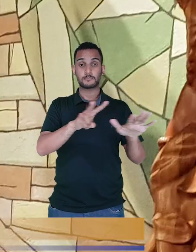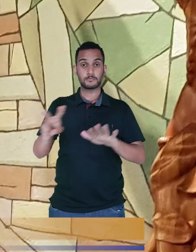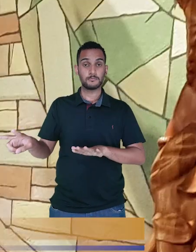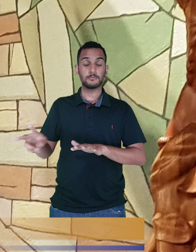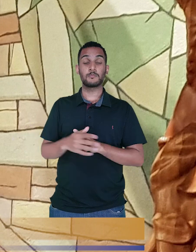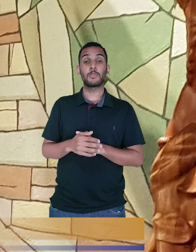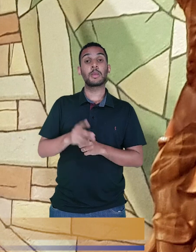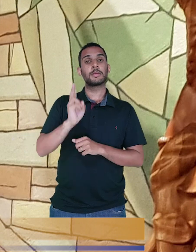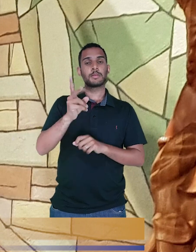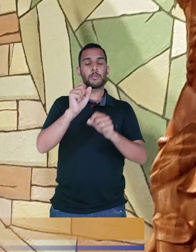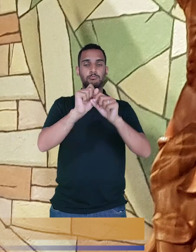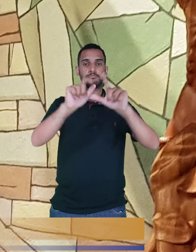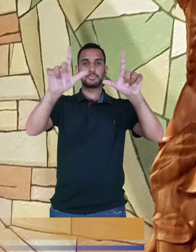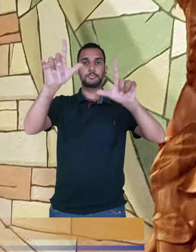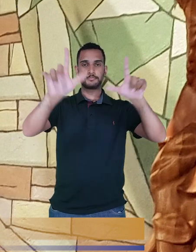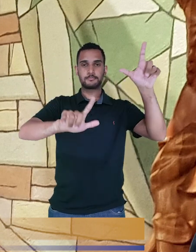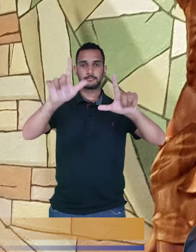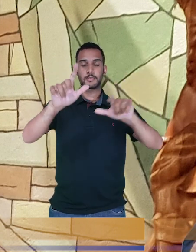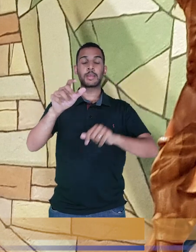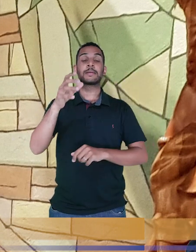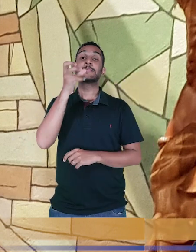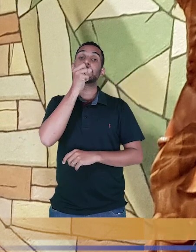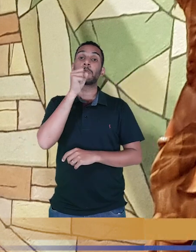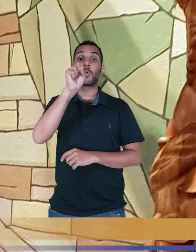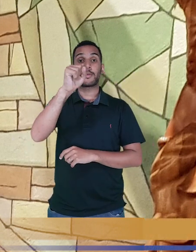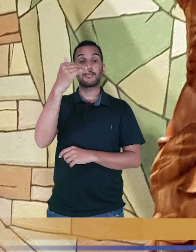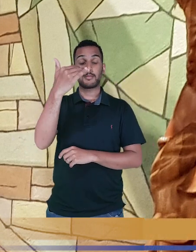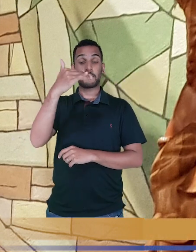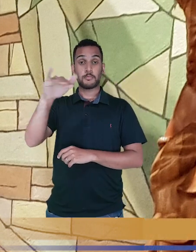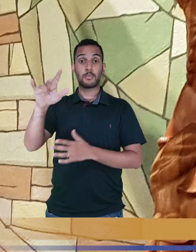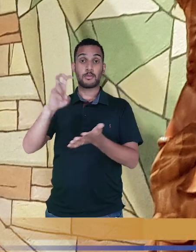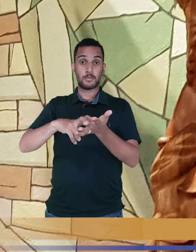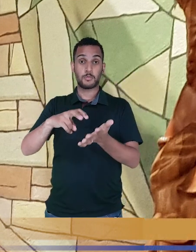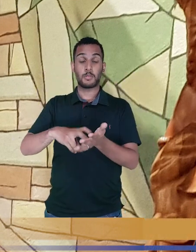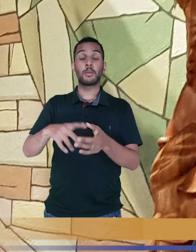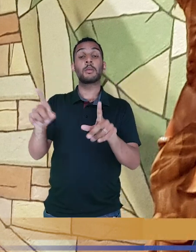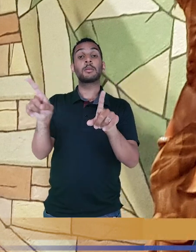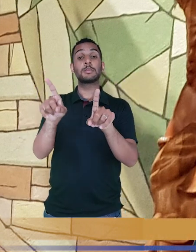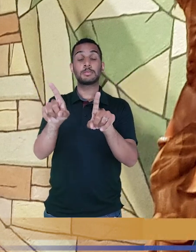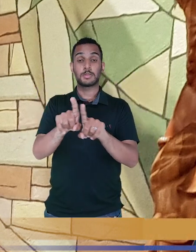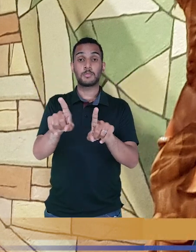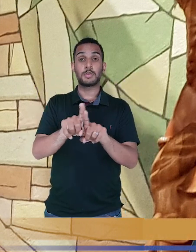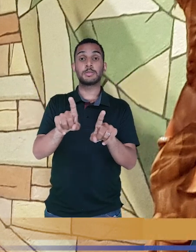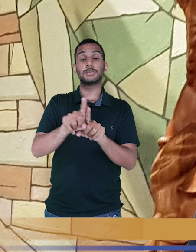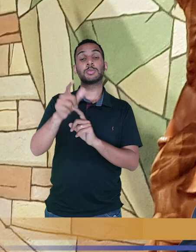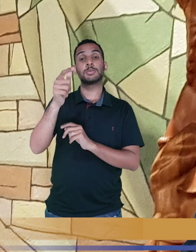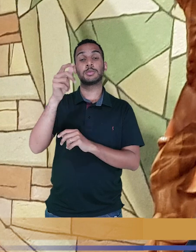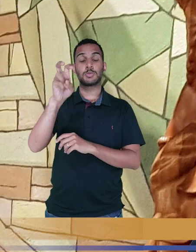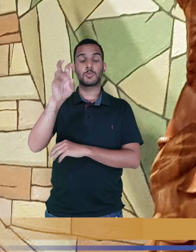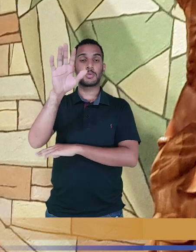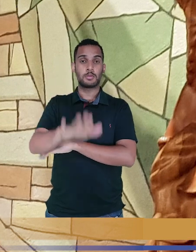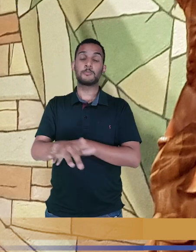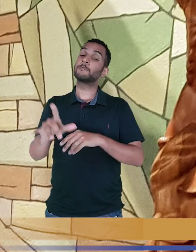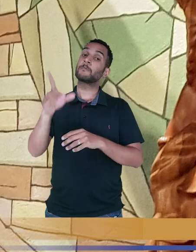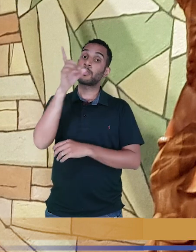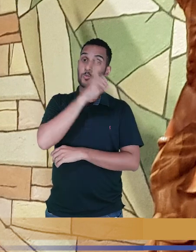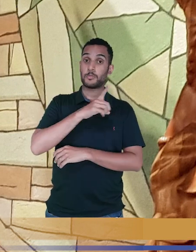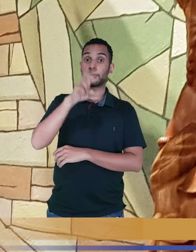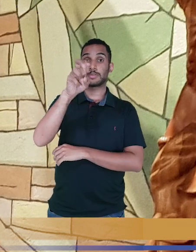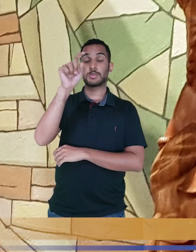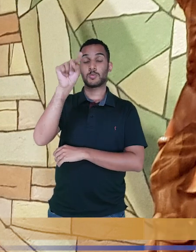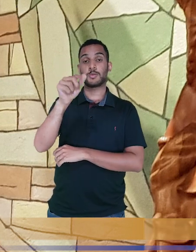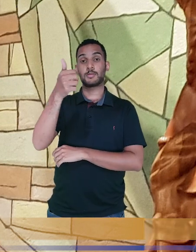programa Encontro Semanal. Ele vai ao ar todo sábado às 8h30 da manhã e às 17h, e também no domingo